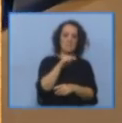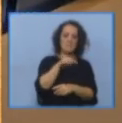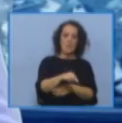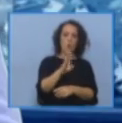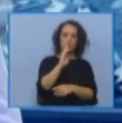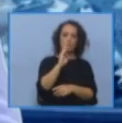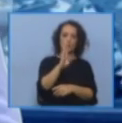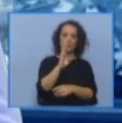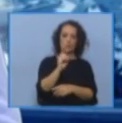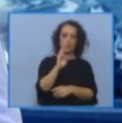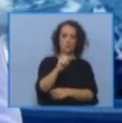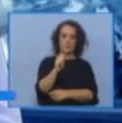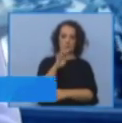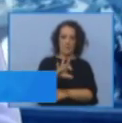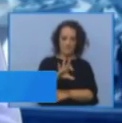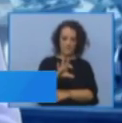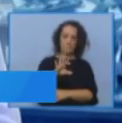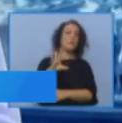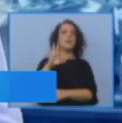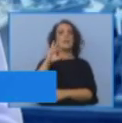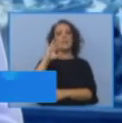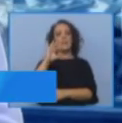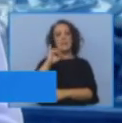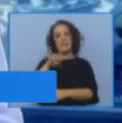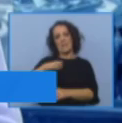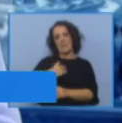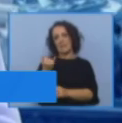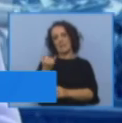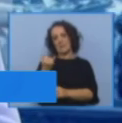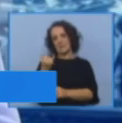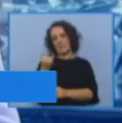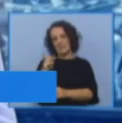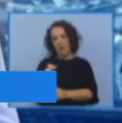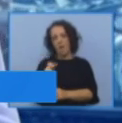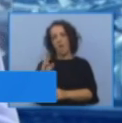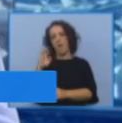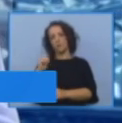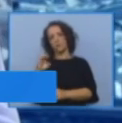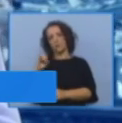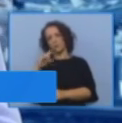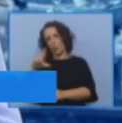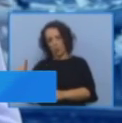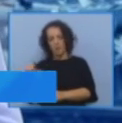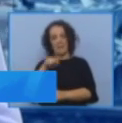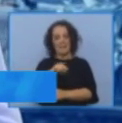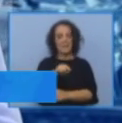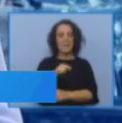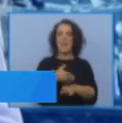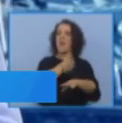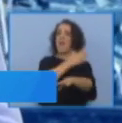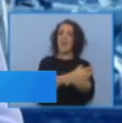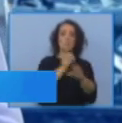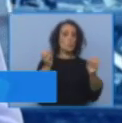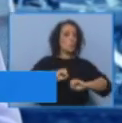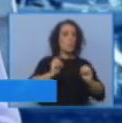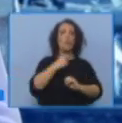School, é exatamente nesta promoção destas minorias que, de contrário, não teriam lugar, nem vez, nem voz,